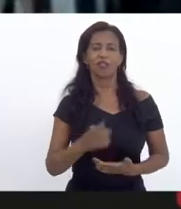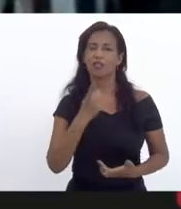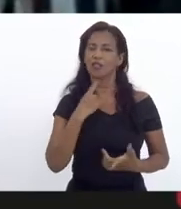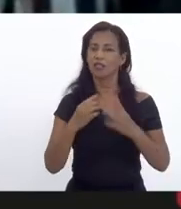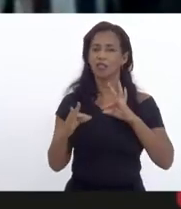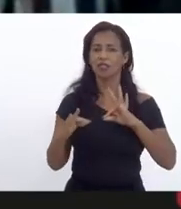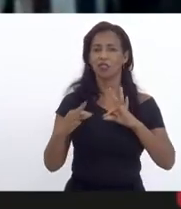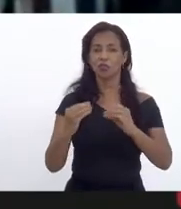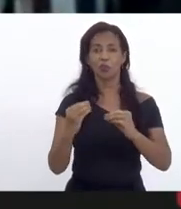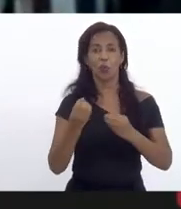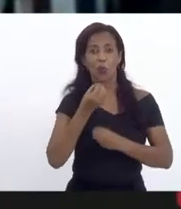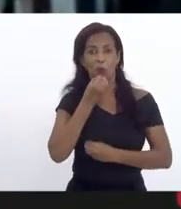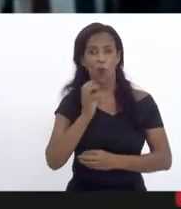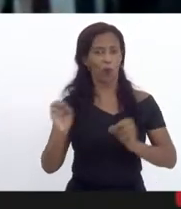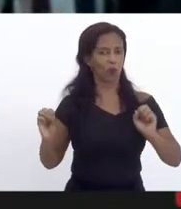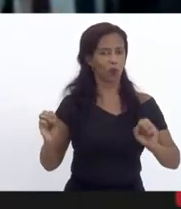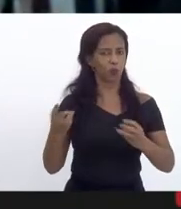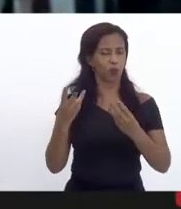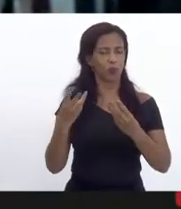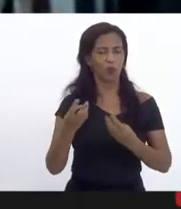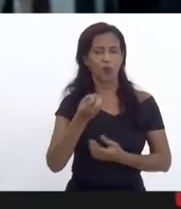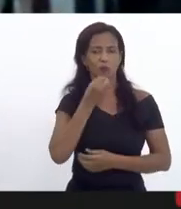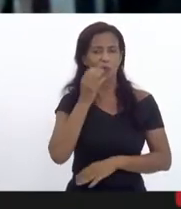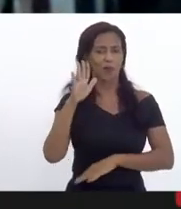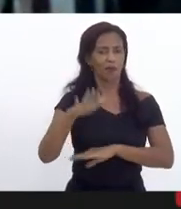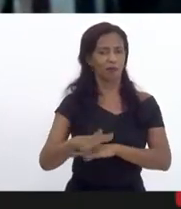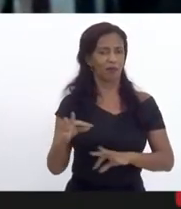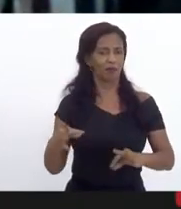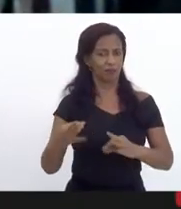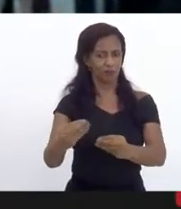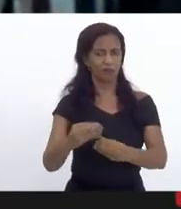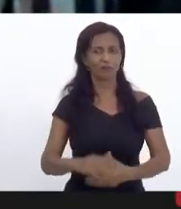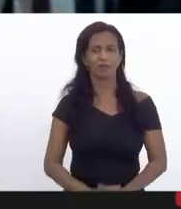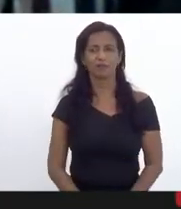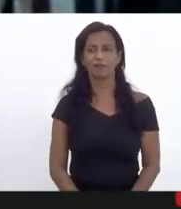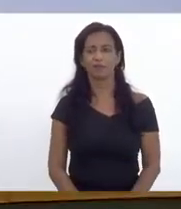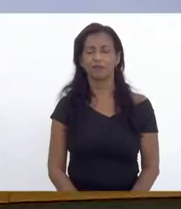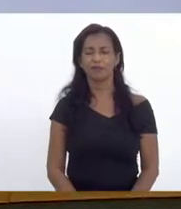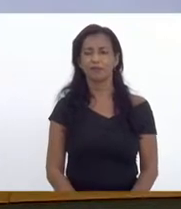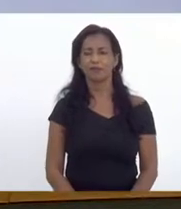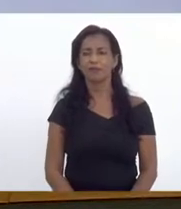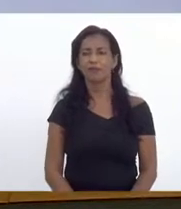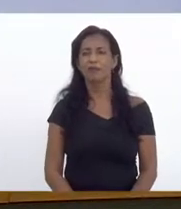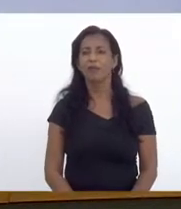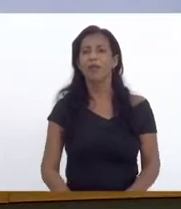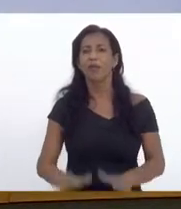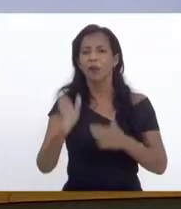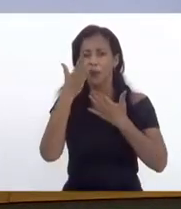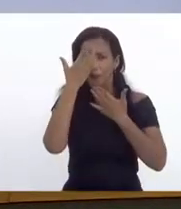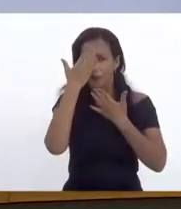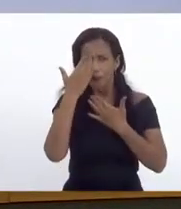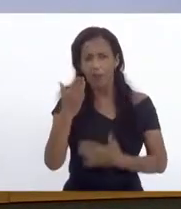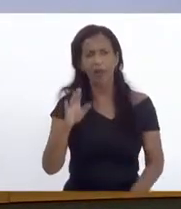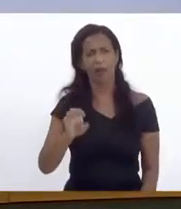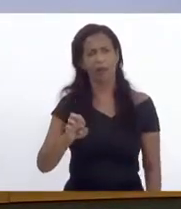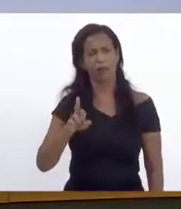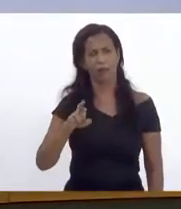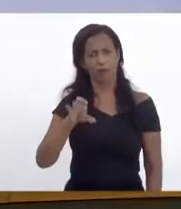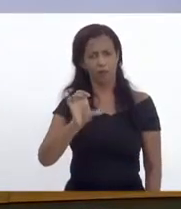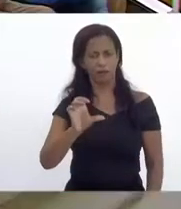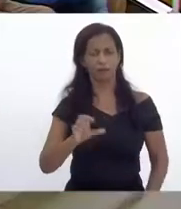um bom evento e uma boa tarde a todos. Obrigado, Eric.